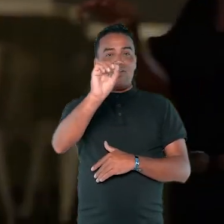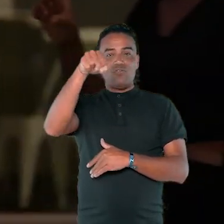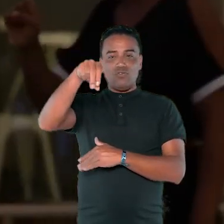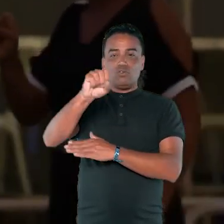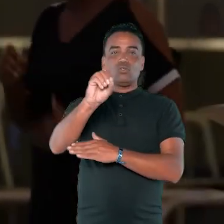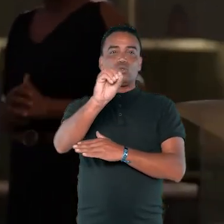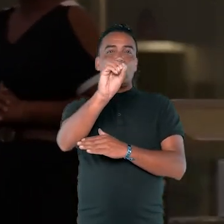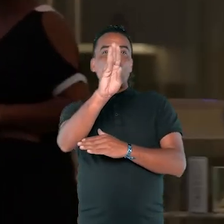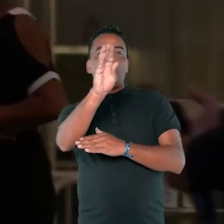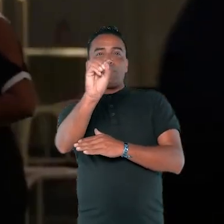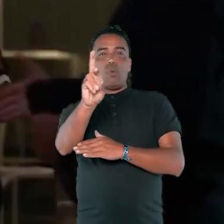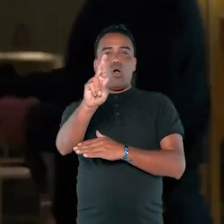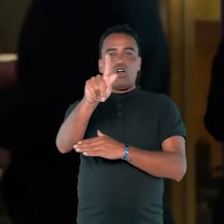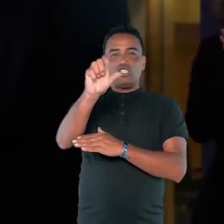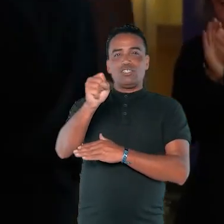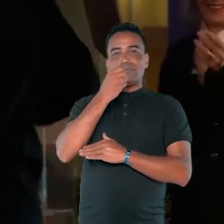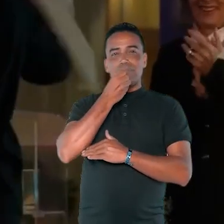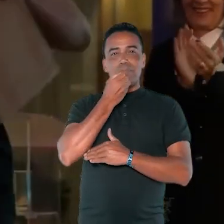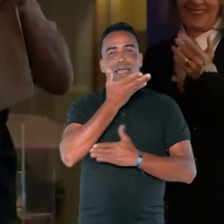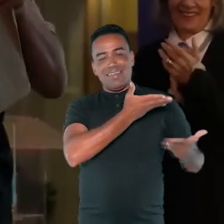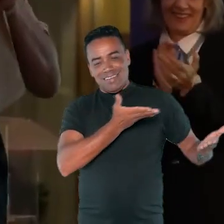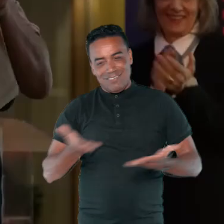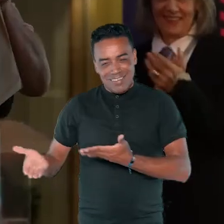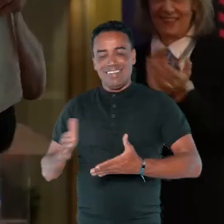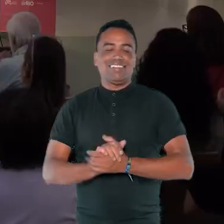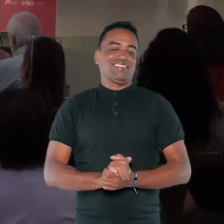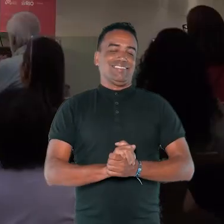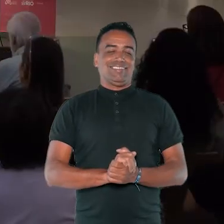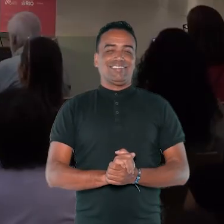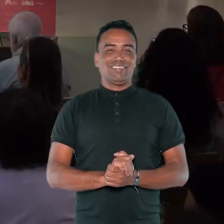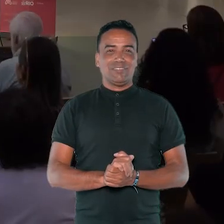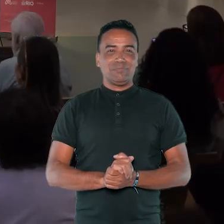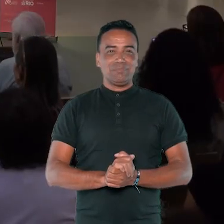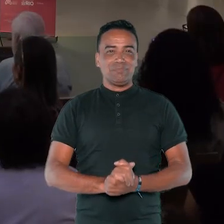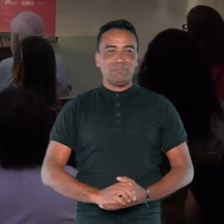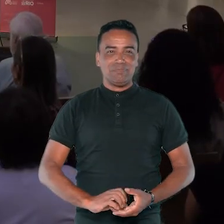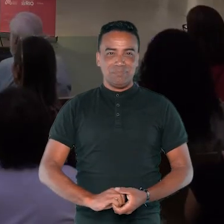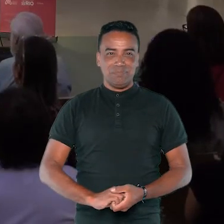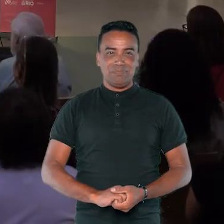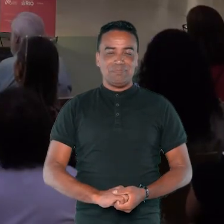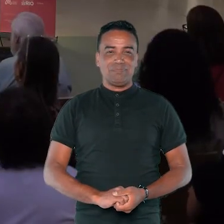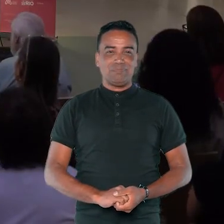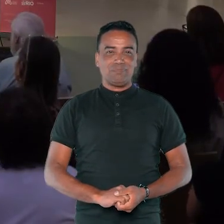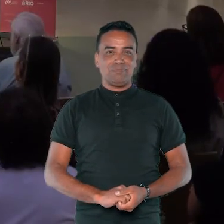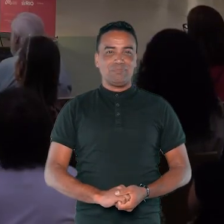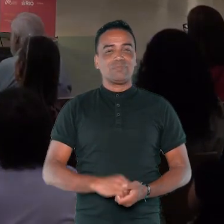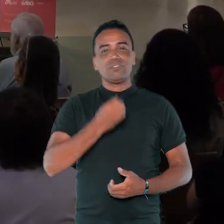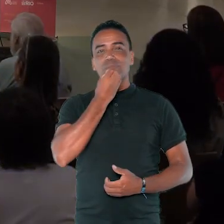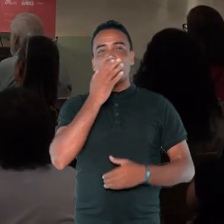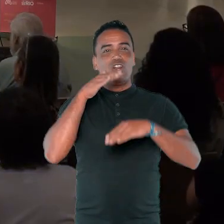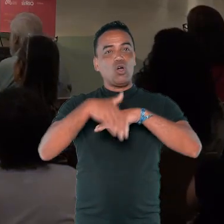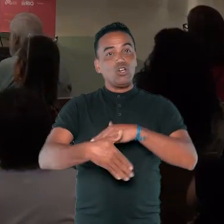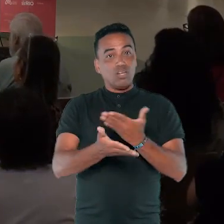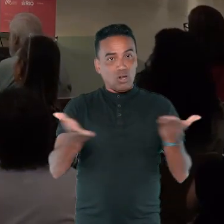da cabeça. Possui barba de mesmo tom. Ele traja calça preta e camisa polo de tom salmão. Usa óculos